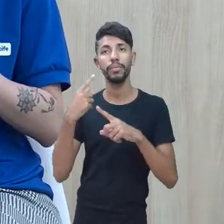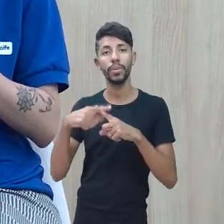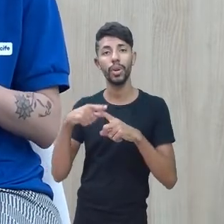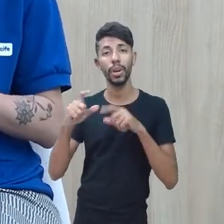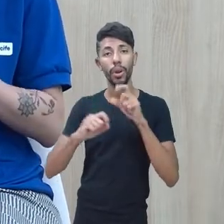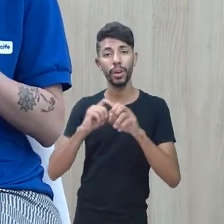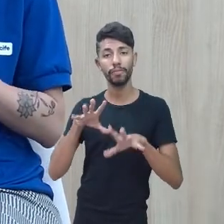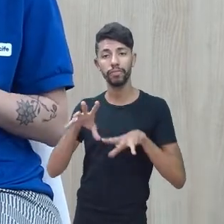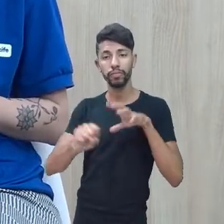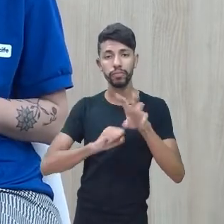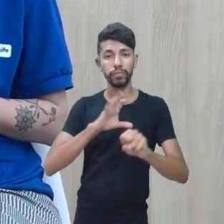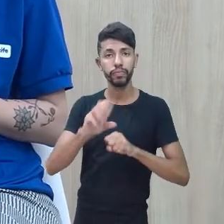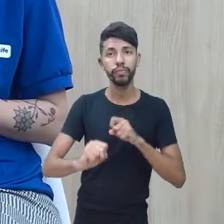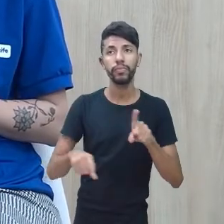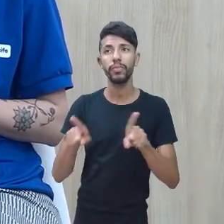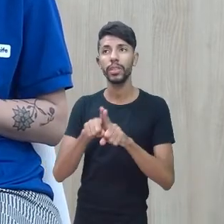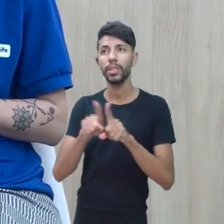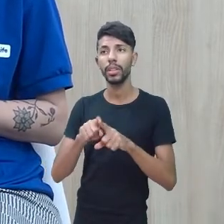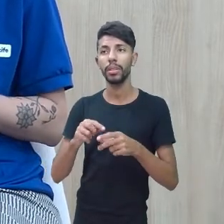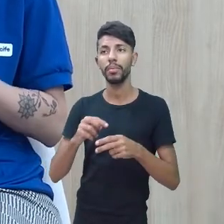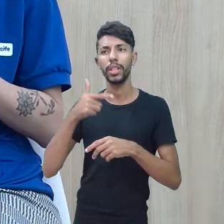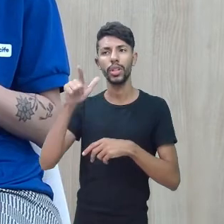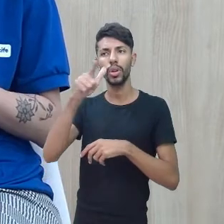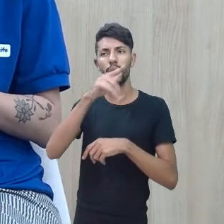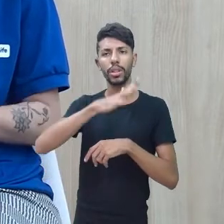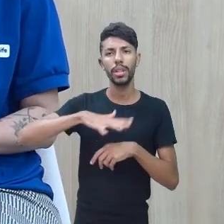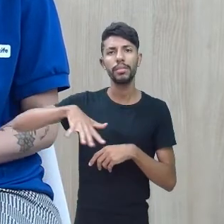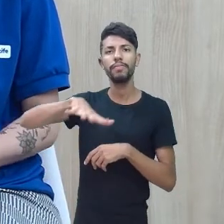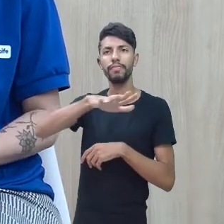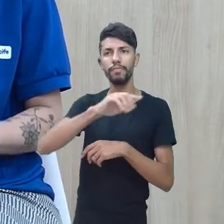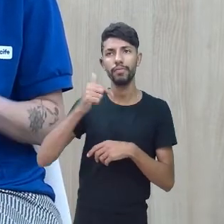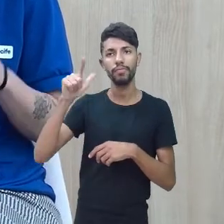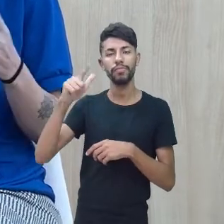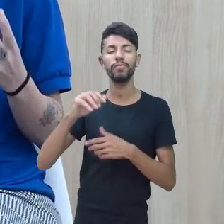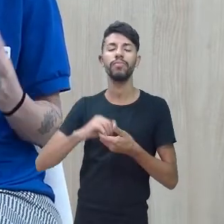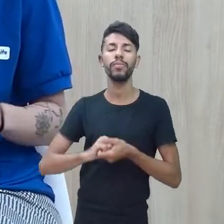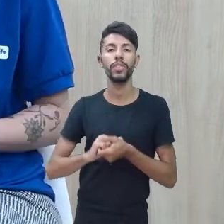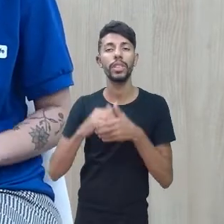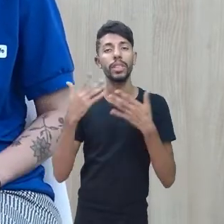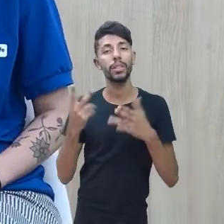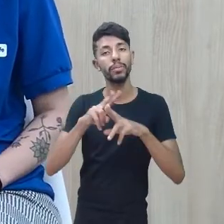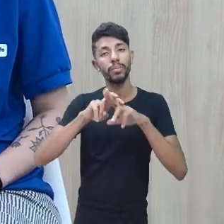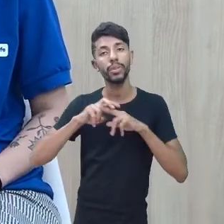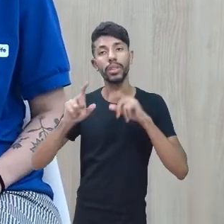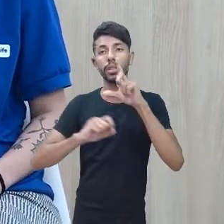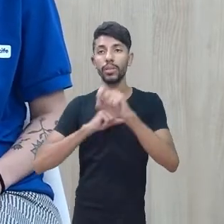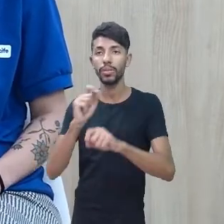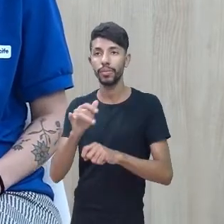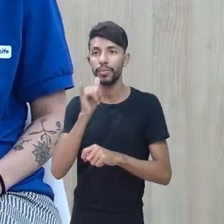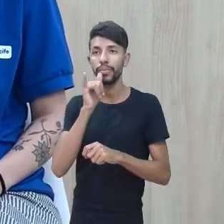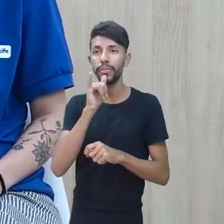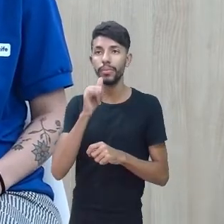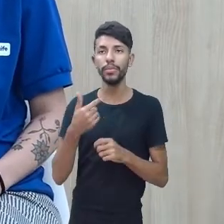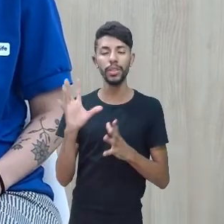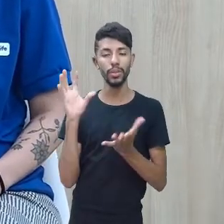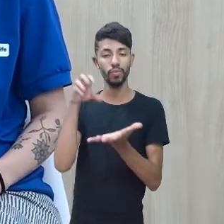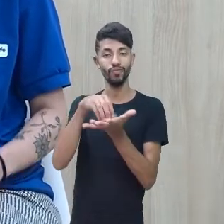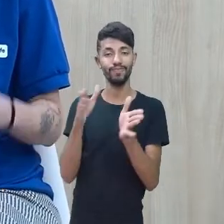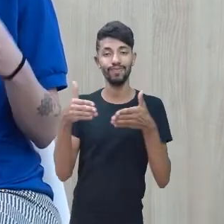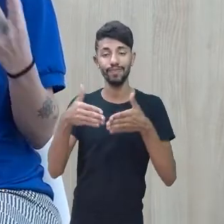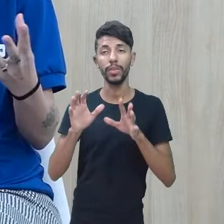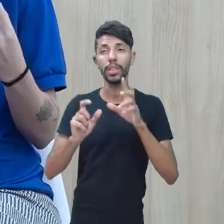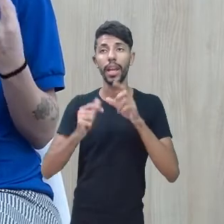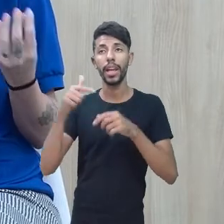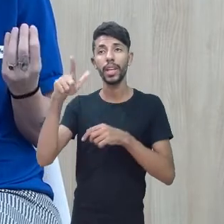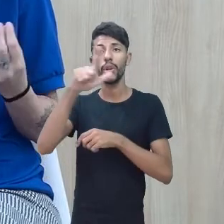exploram também de outras áreas, de outros continentes, né? Então, por isso que a concentração ficam